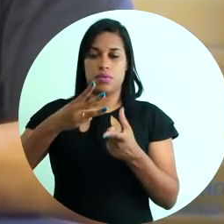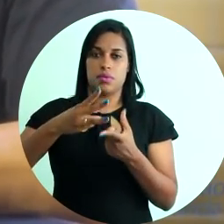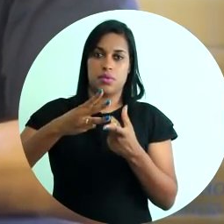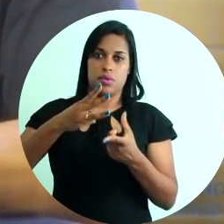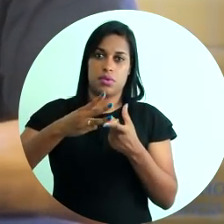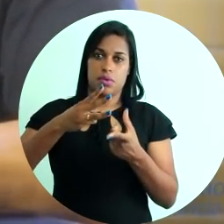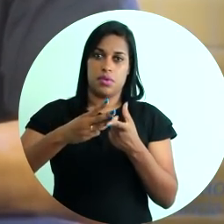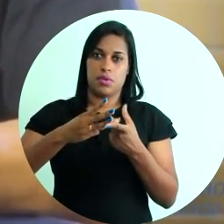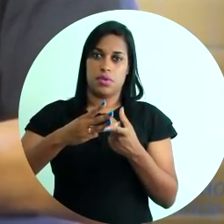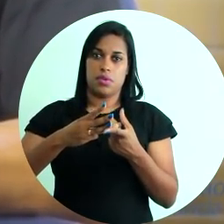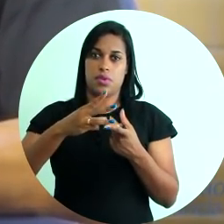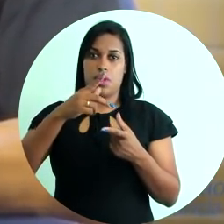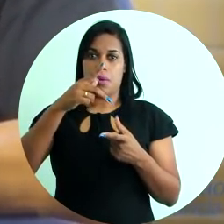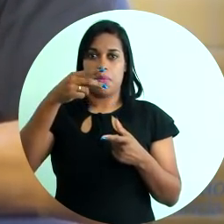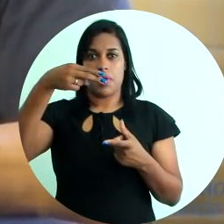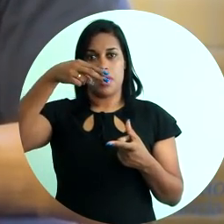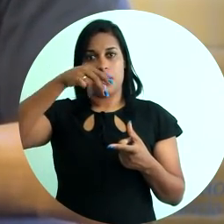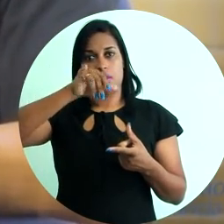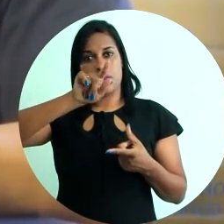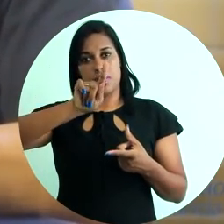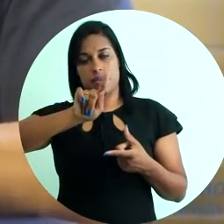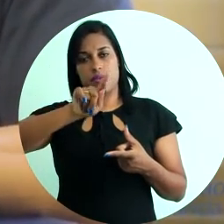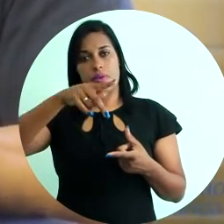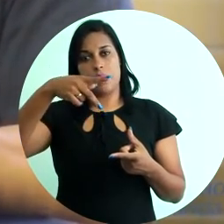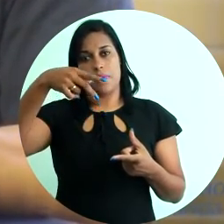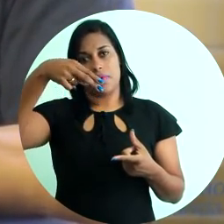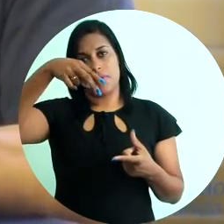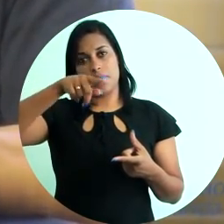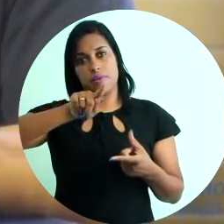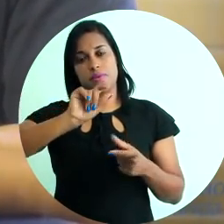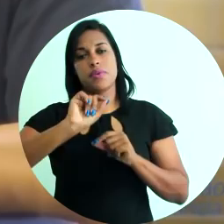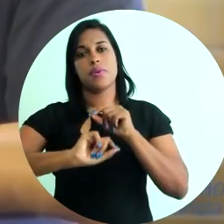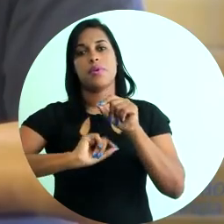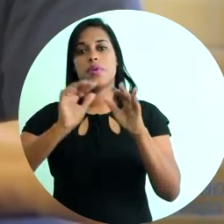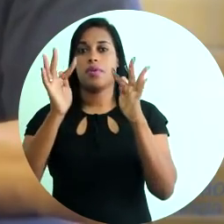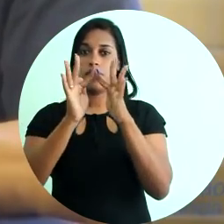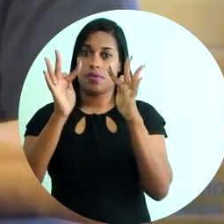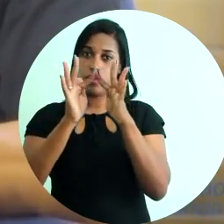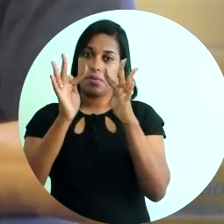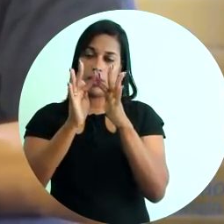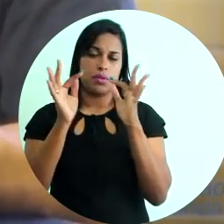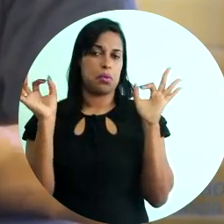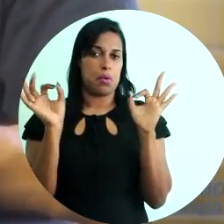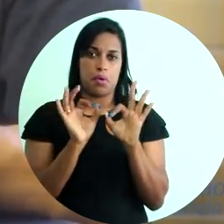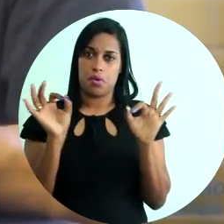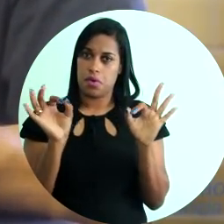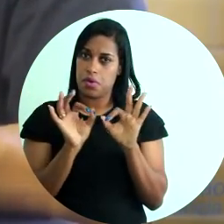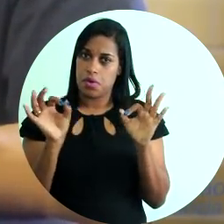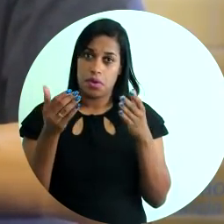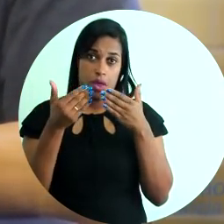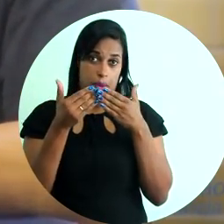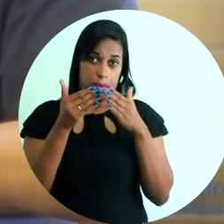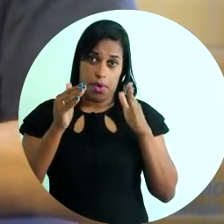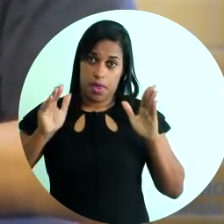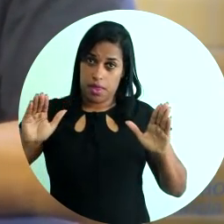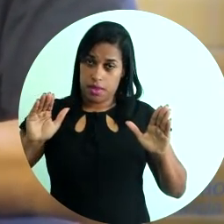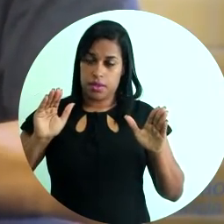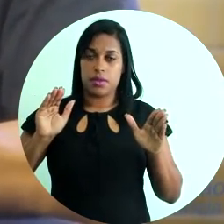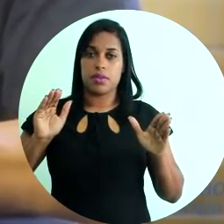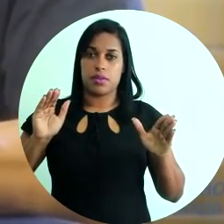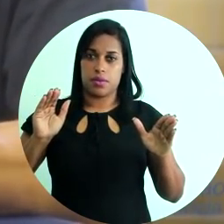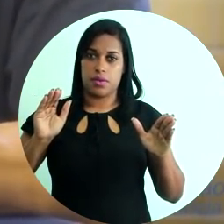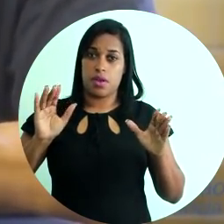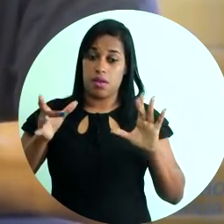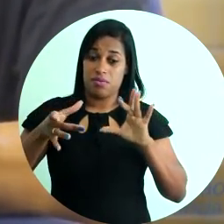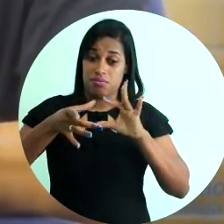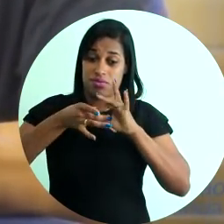no formato PNG. PNG ele é um formato excelente, ele é um formato aberto. Ele